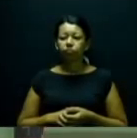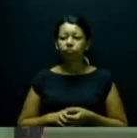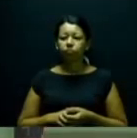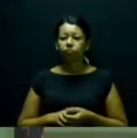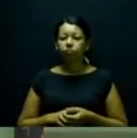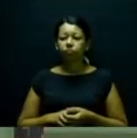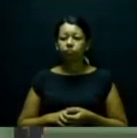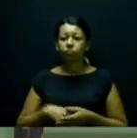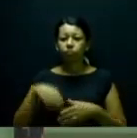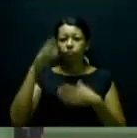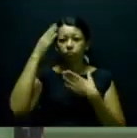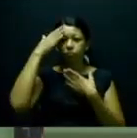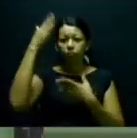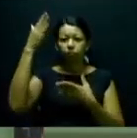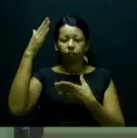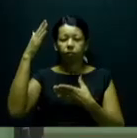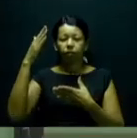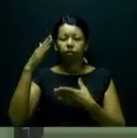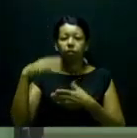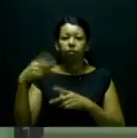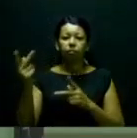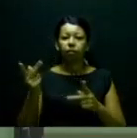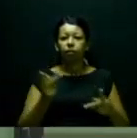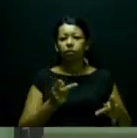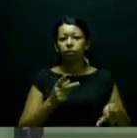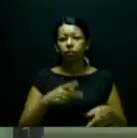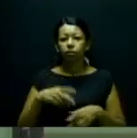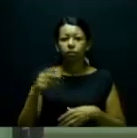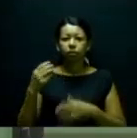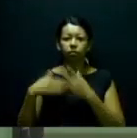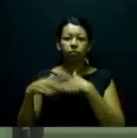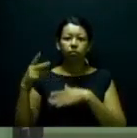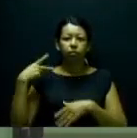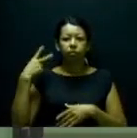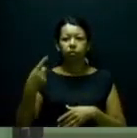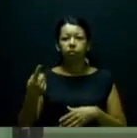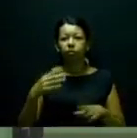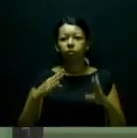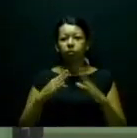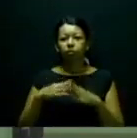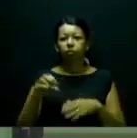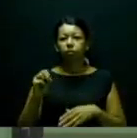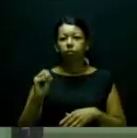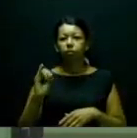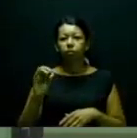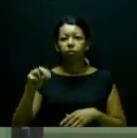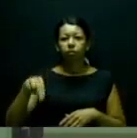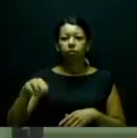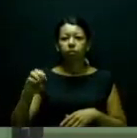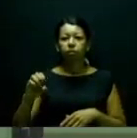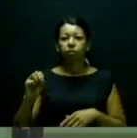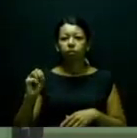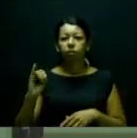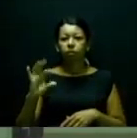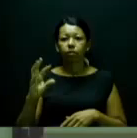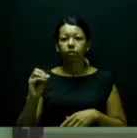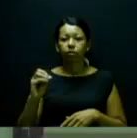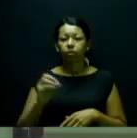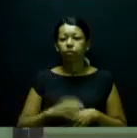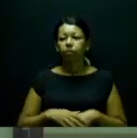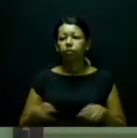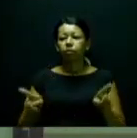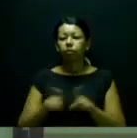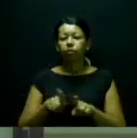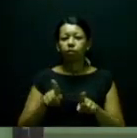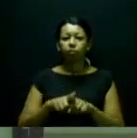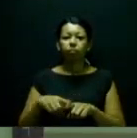Nesse momento, quero agradecer, registrar e agradecer a presença do ex-vereador dessa casa, Sinésio Delgado, e